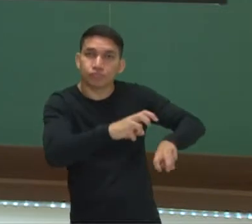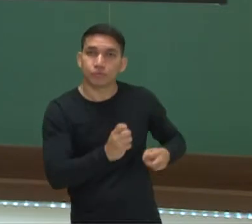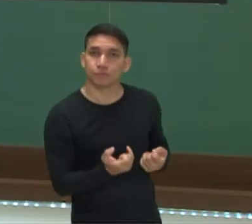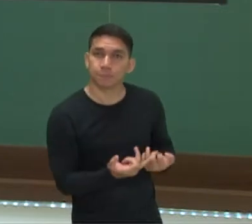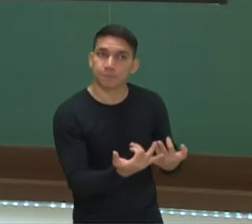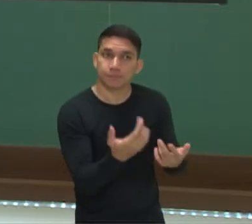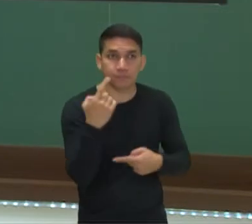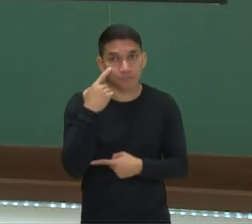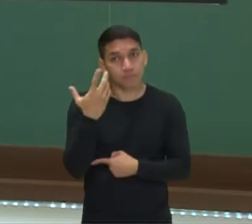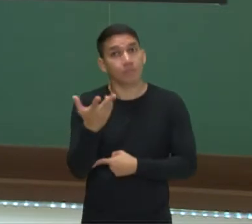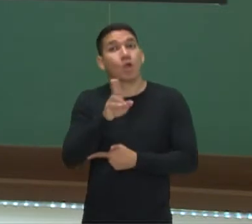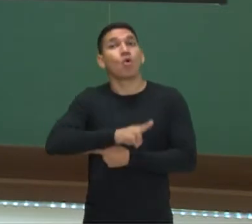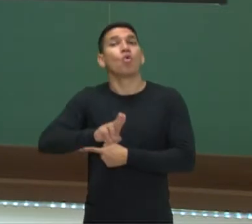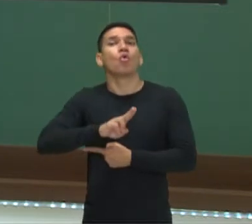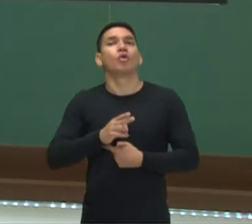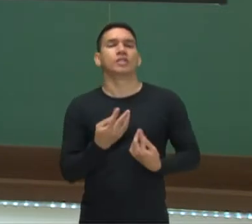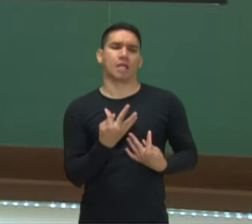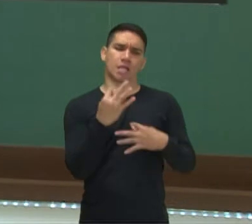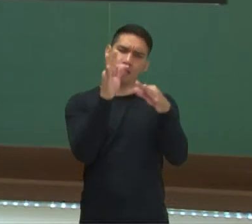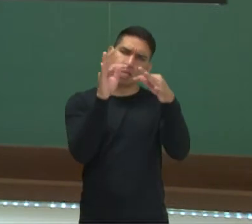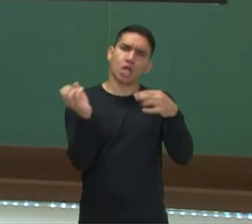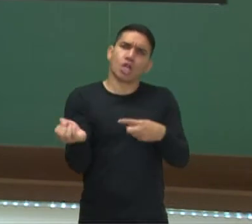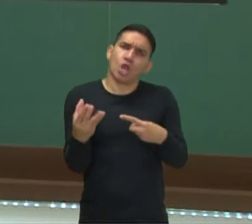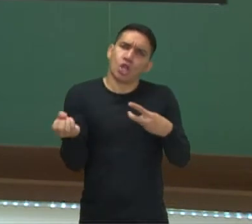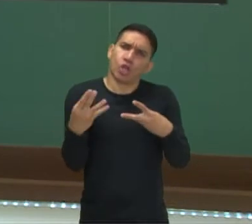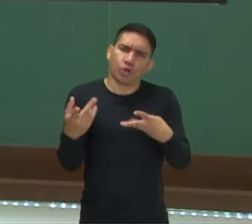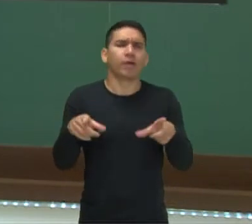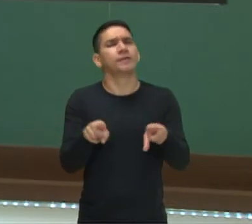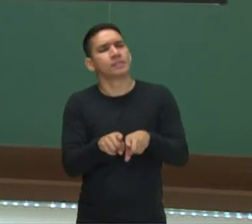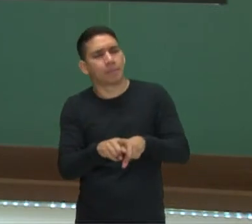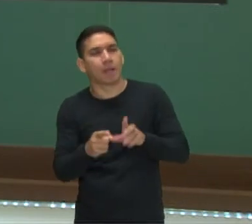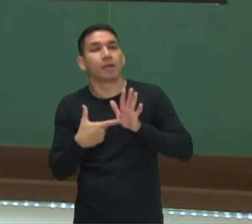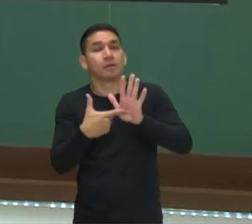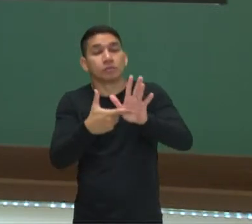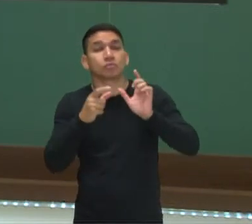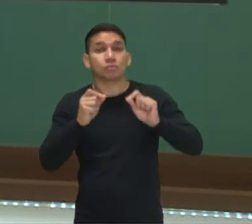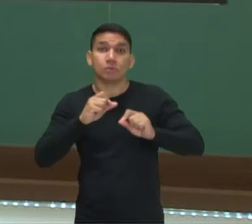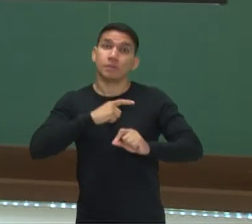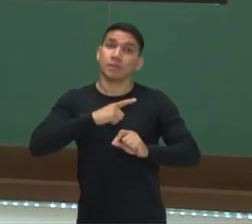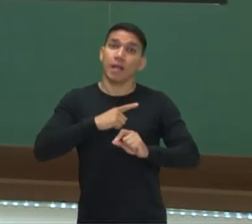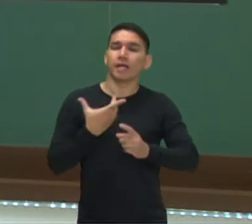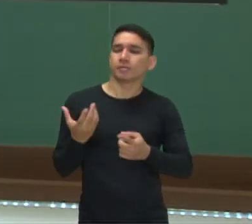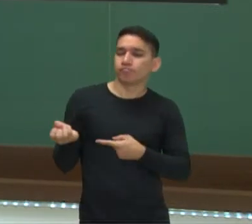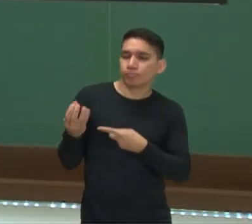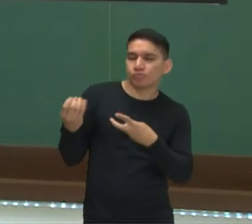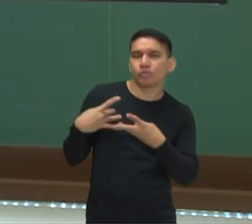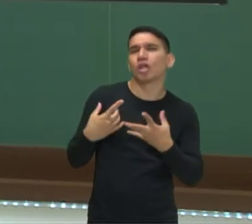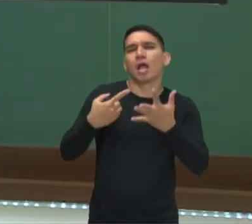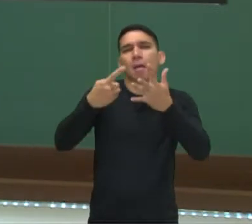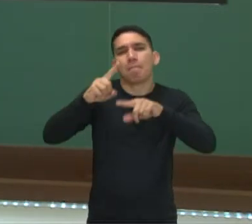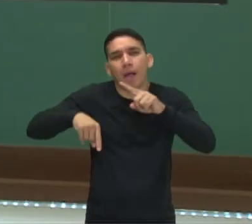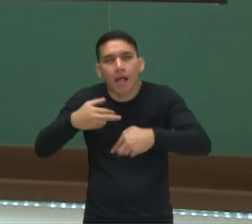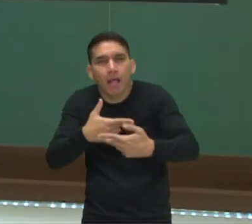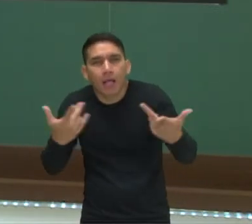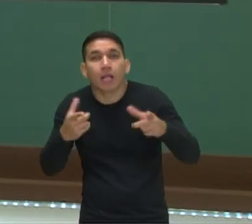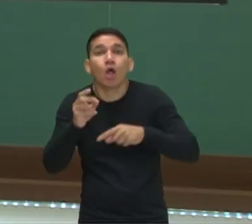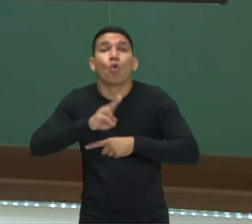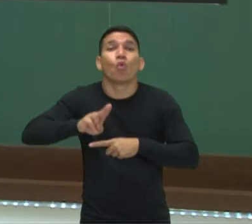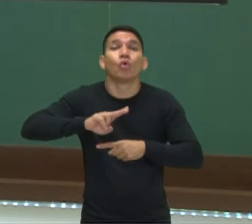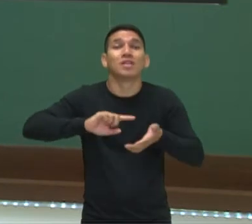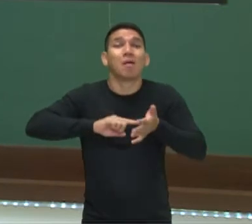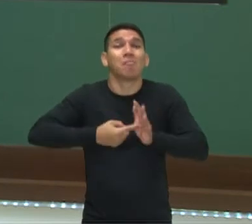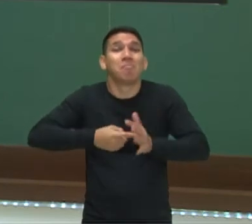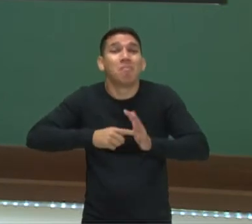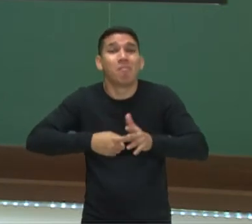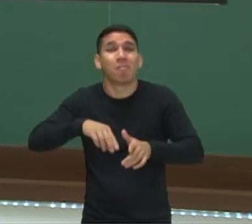E aí, desse emprego de tecnologia, a gente vai ter ali, além dessa questão da alta mecanização, que é o quê? O uso de máquinas